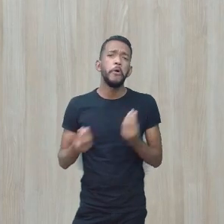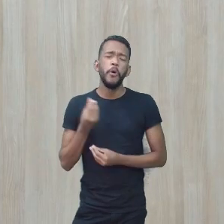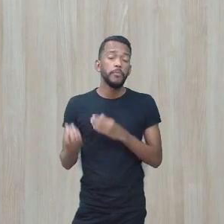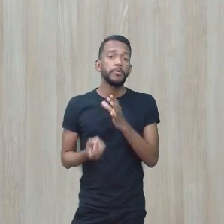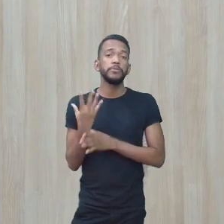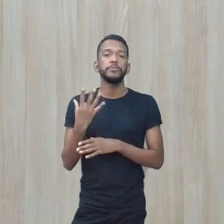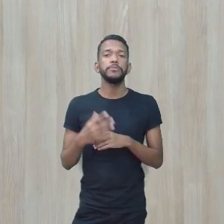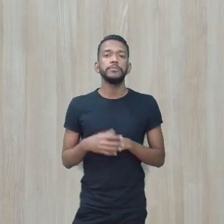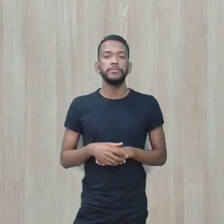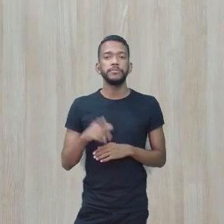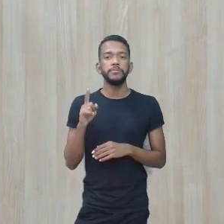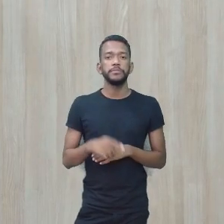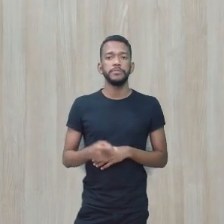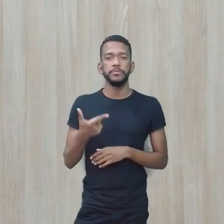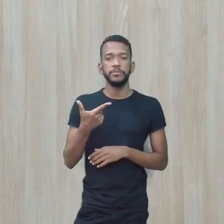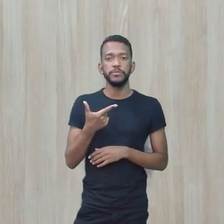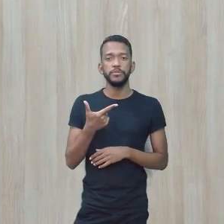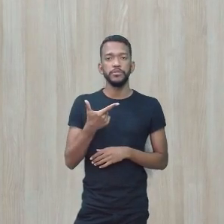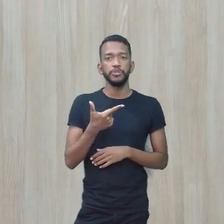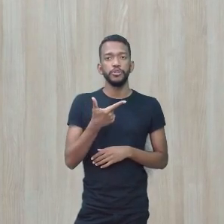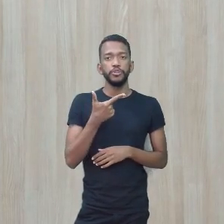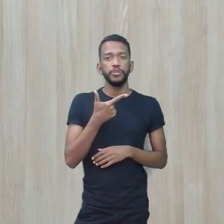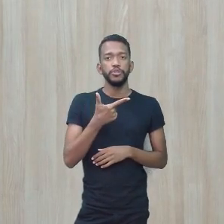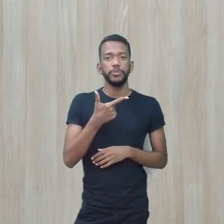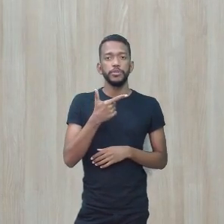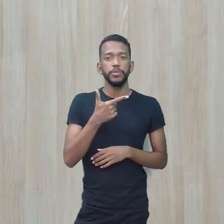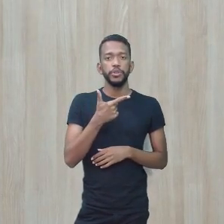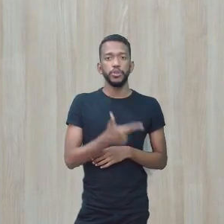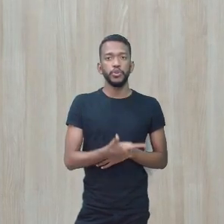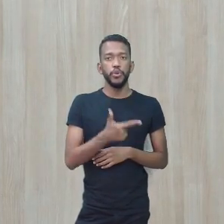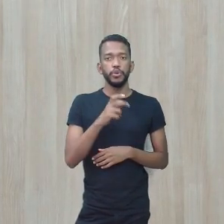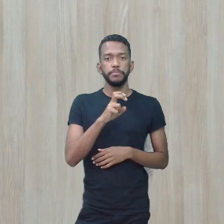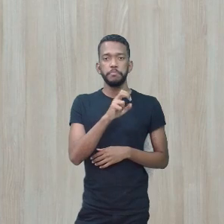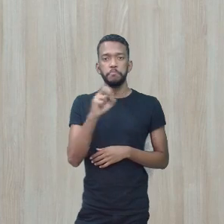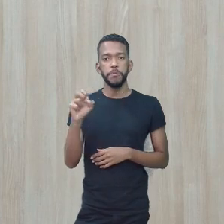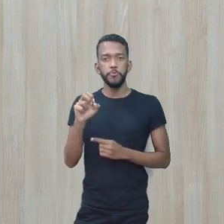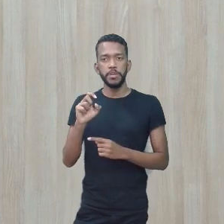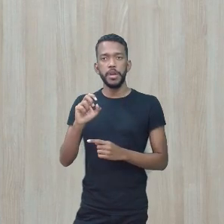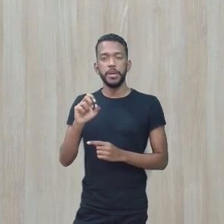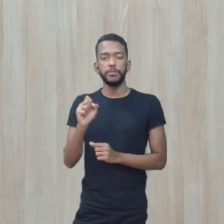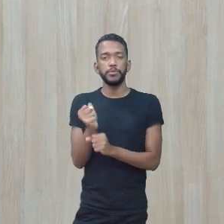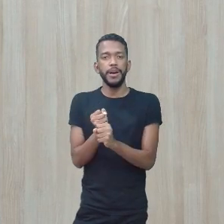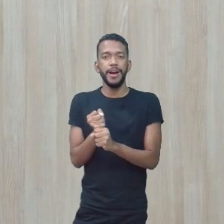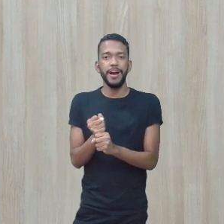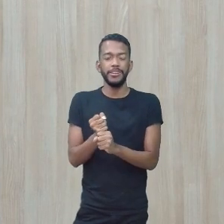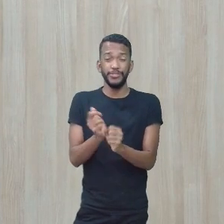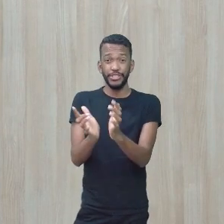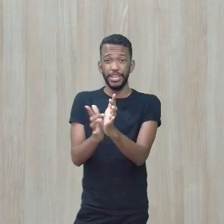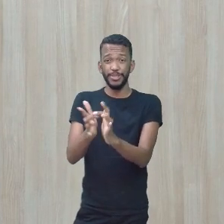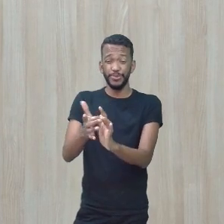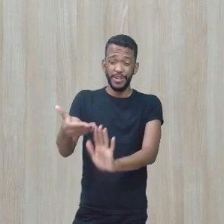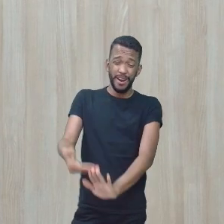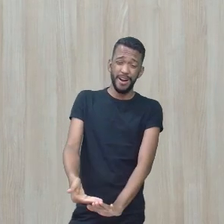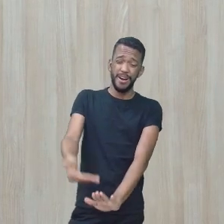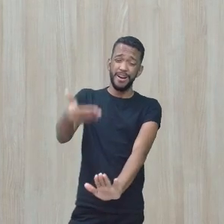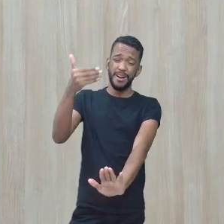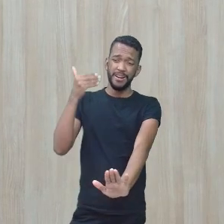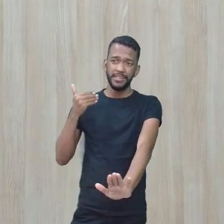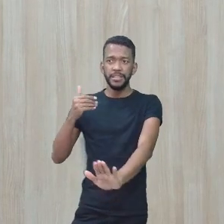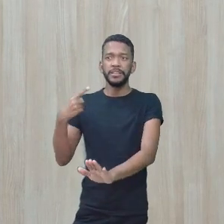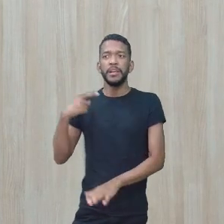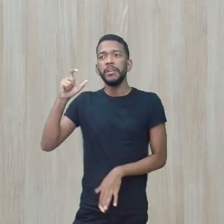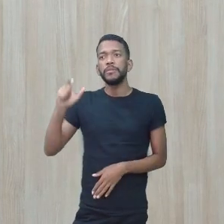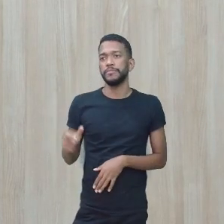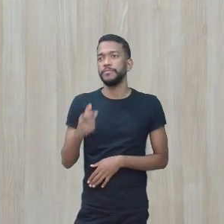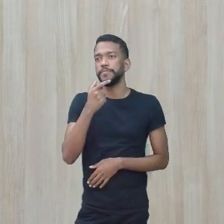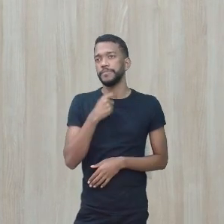justamente há 2.500 anos atrás, antes de Cristo. E aí ele surge justamente por Hércules,